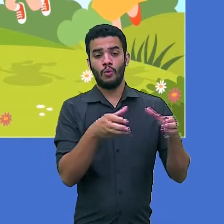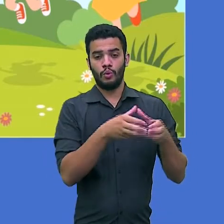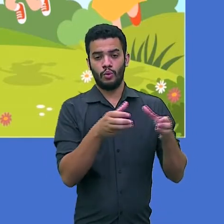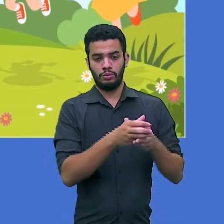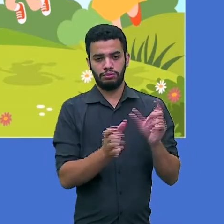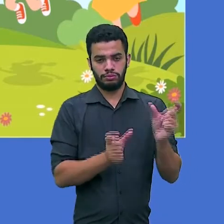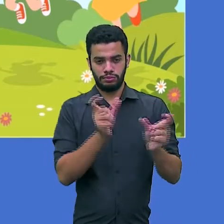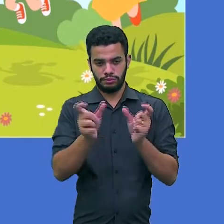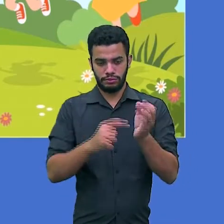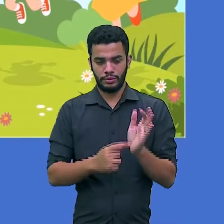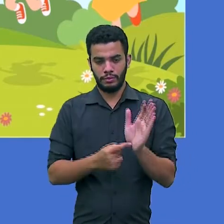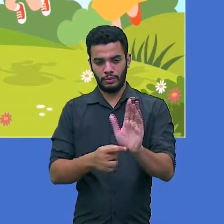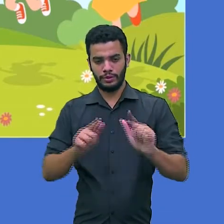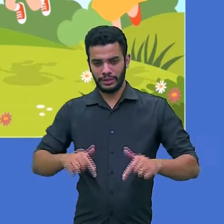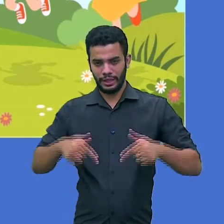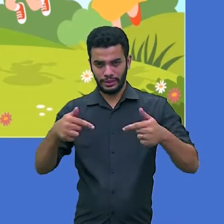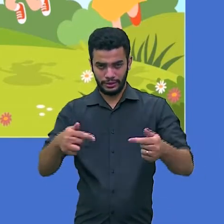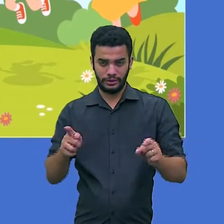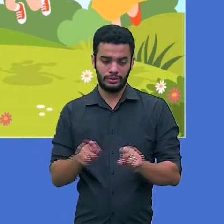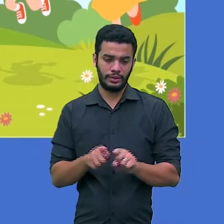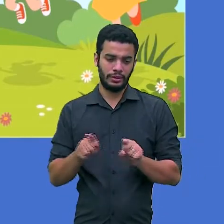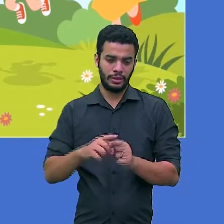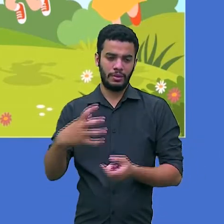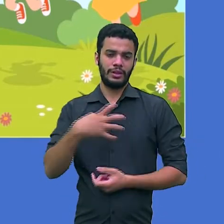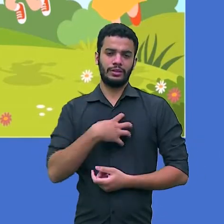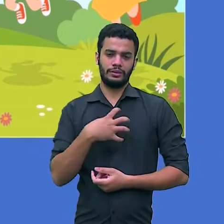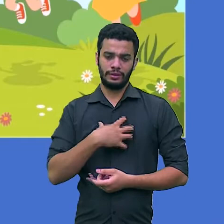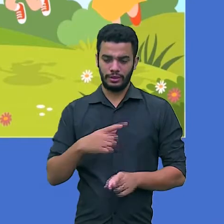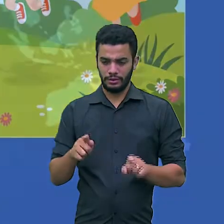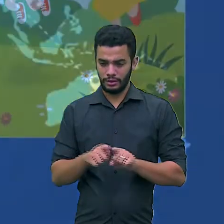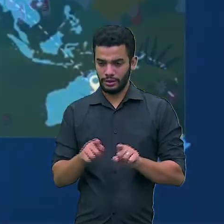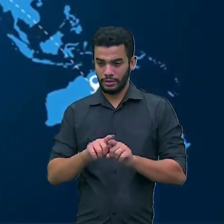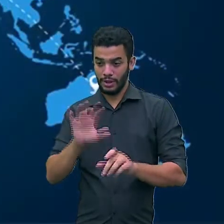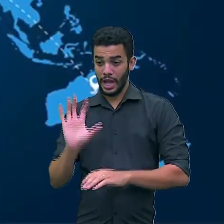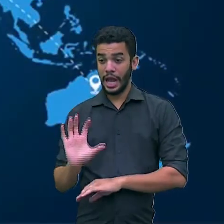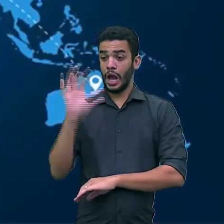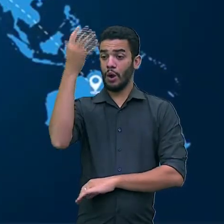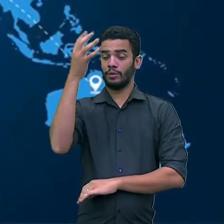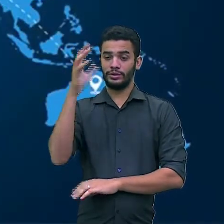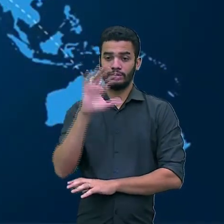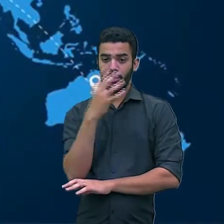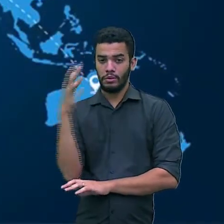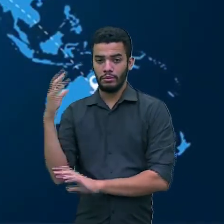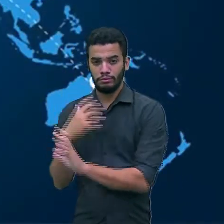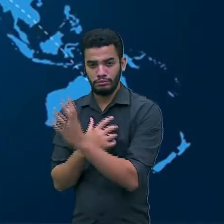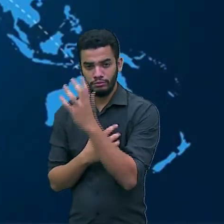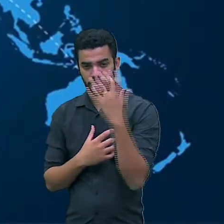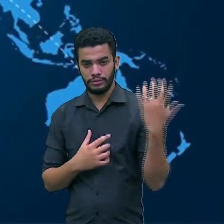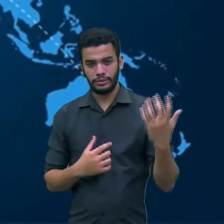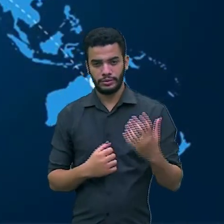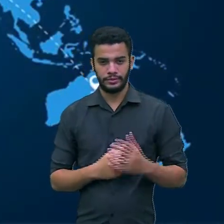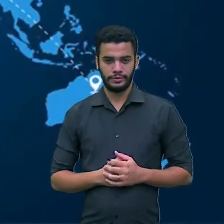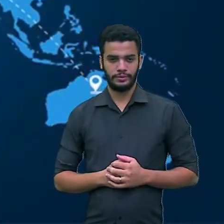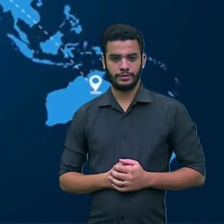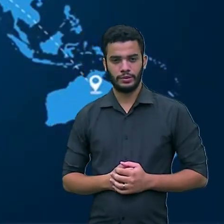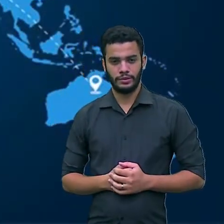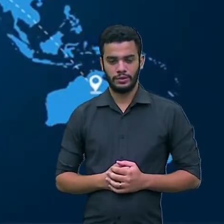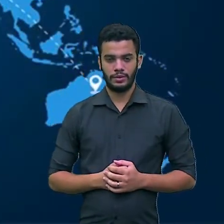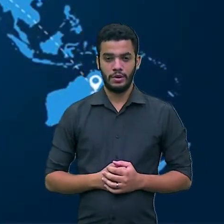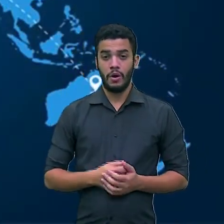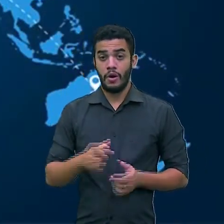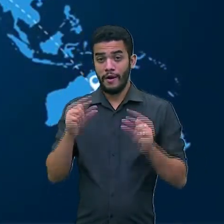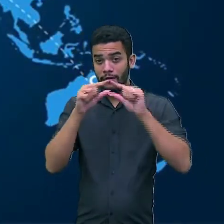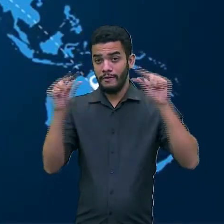exprime ação, estado ou fenômeno da natureza. Vamos analisar juntos mais uma